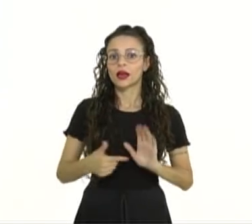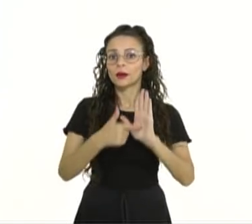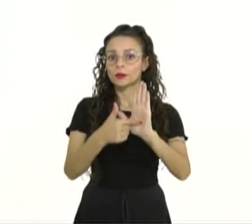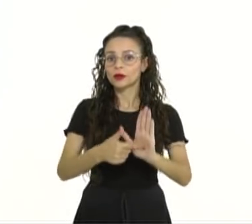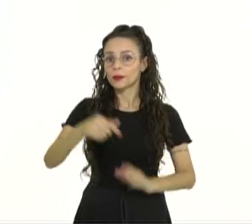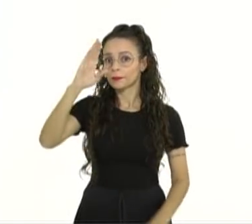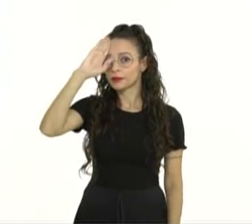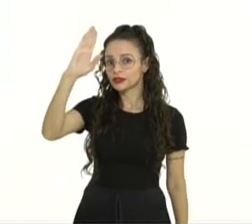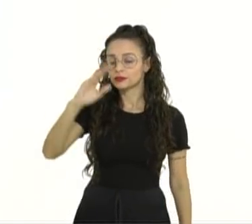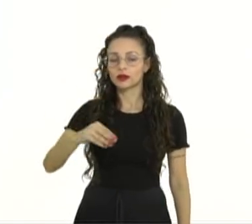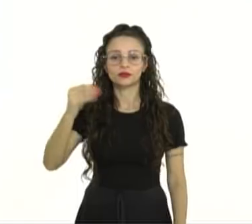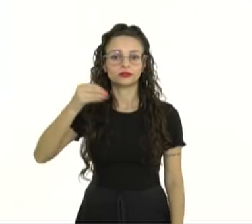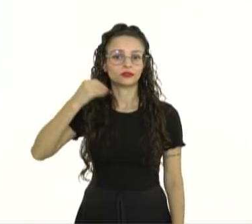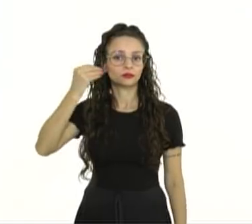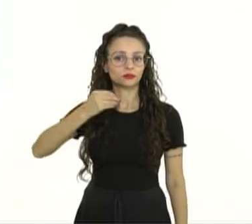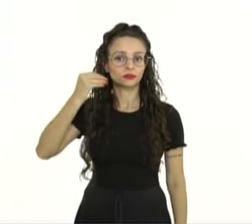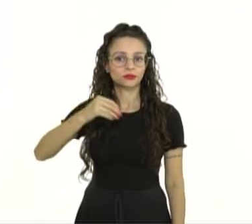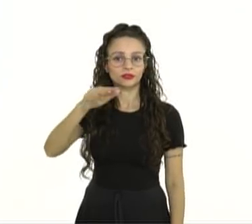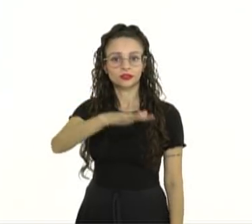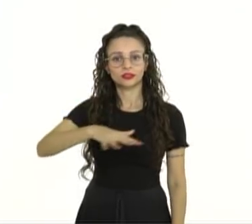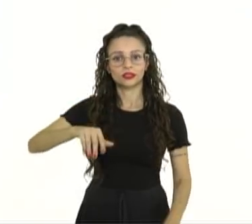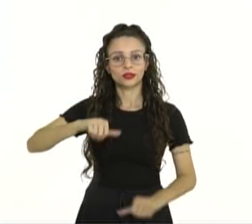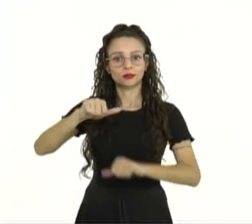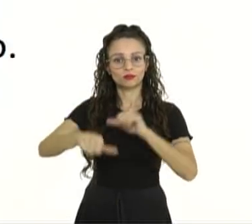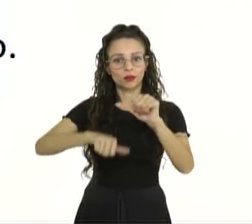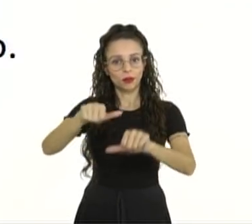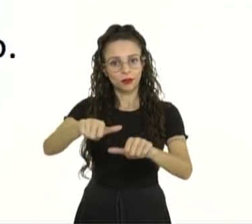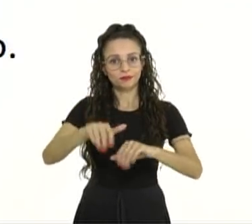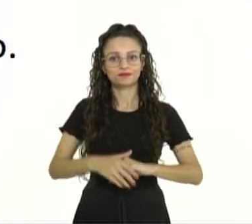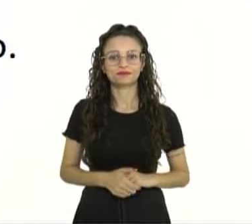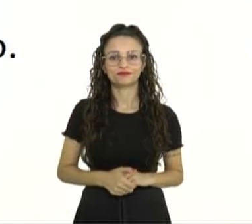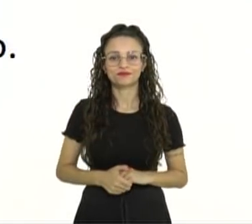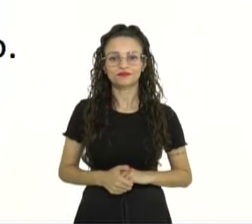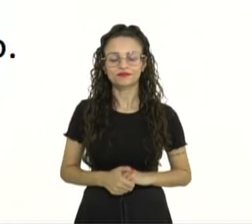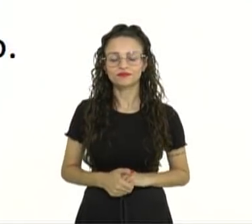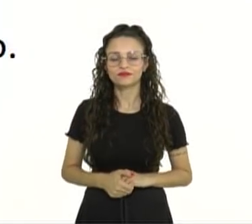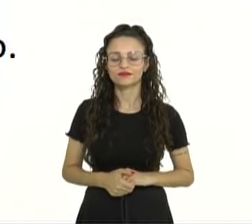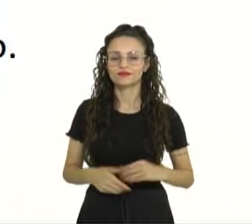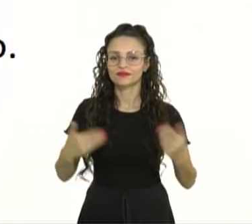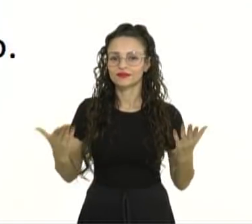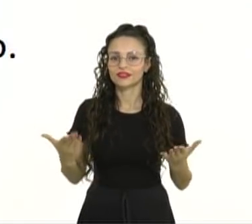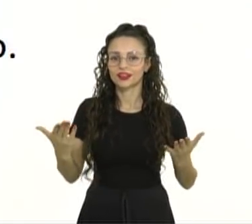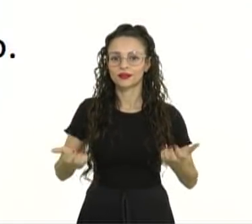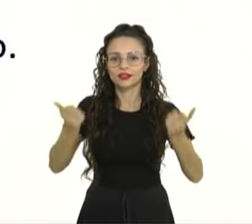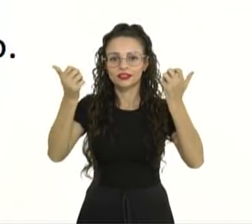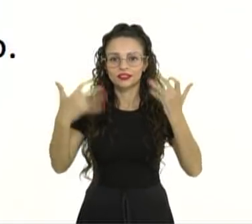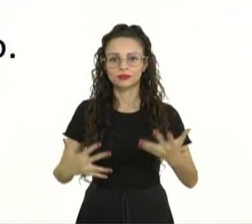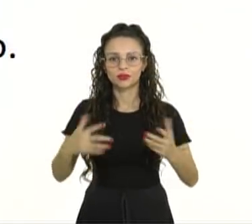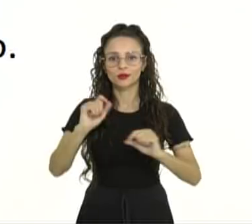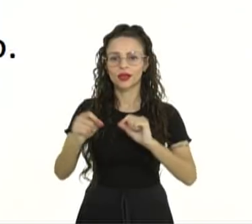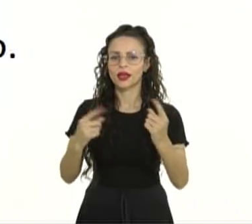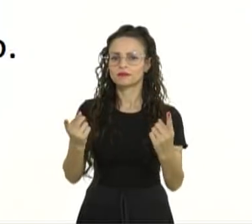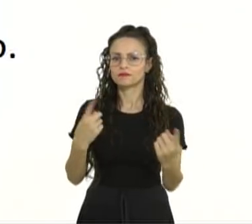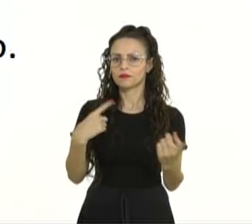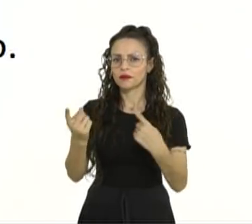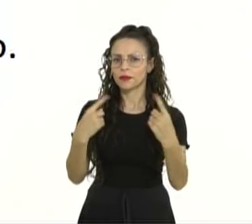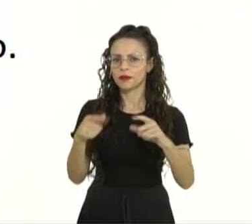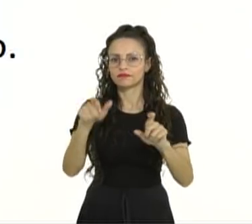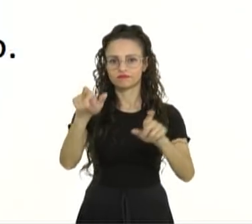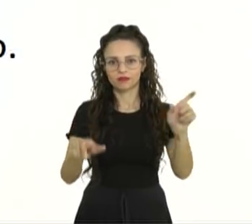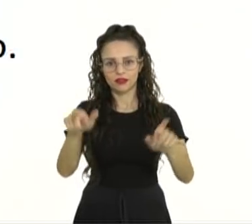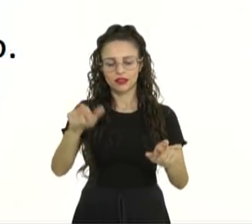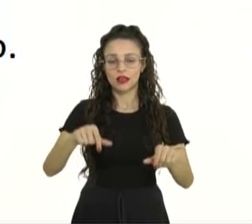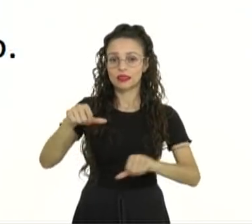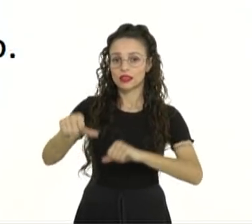experiências de transformação no meio natural na antiguidade. Então vamos trabalhar o nosso tema de circulação de pessoas e as transformações